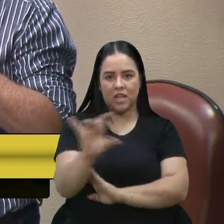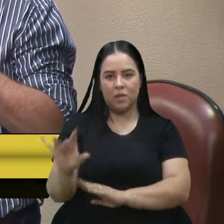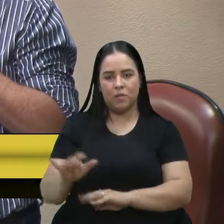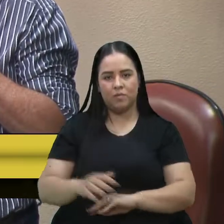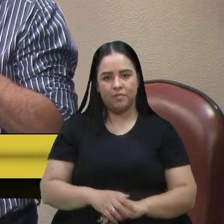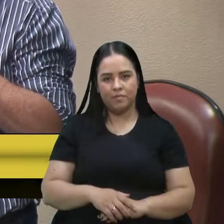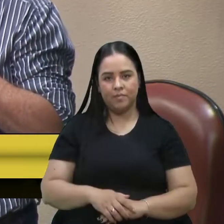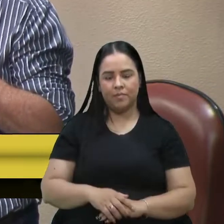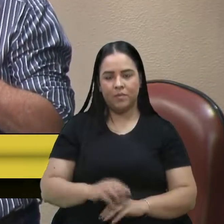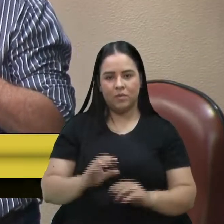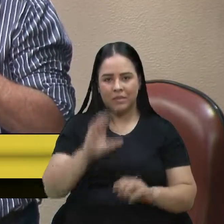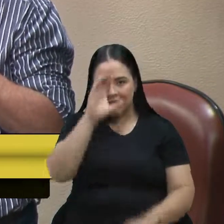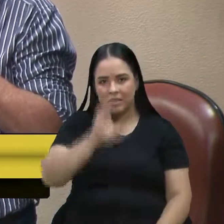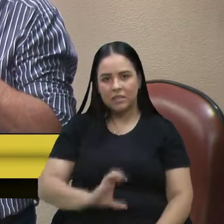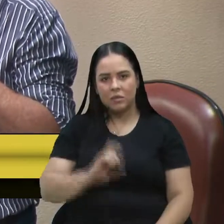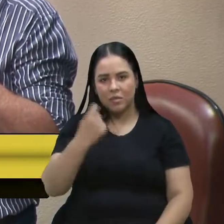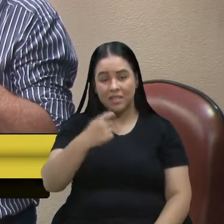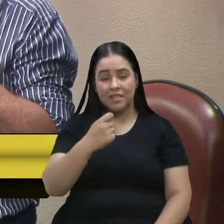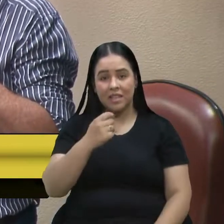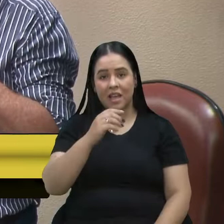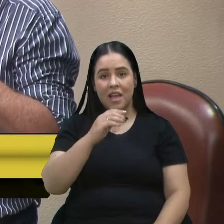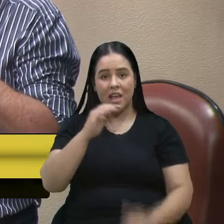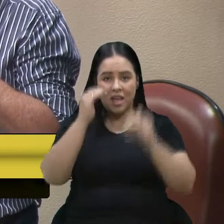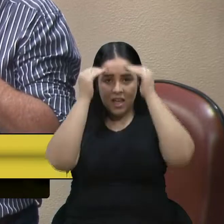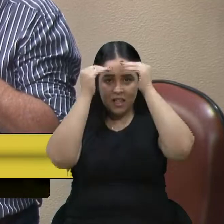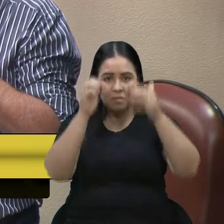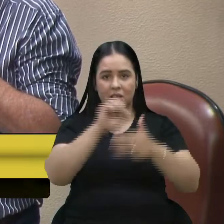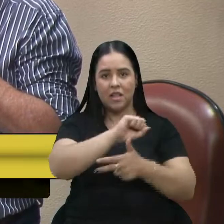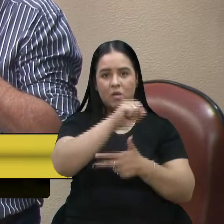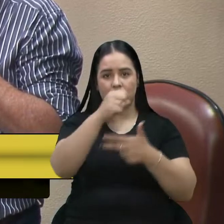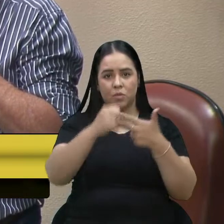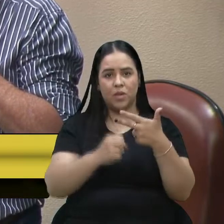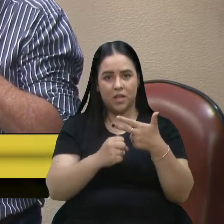Os poderes têm que ser respeitados.